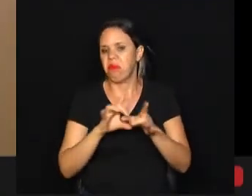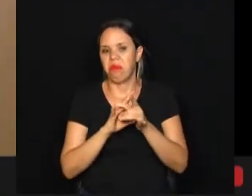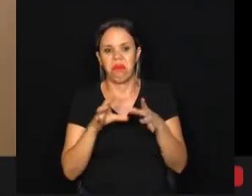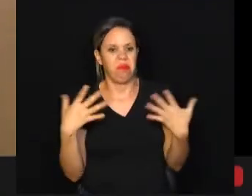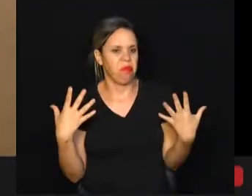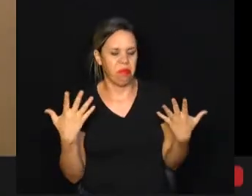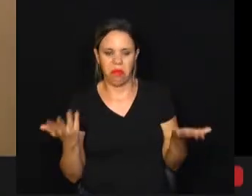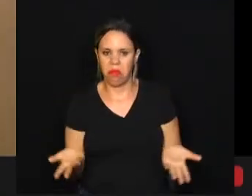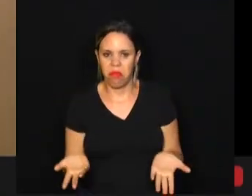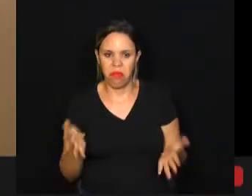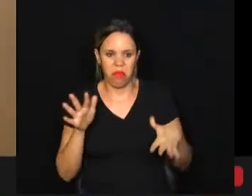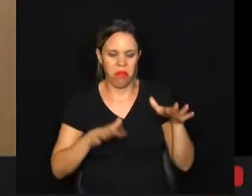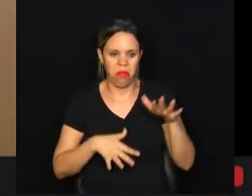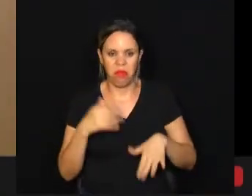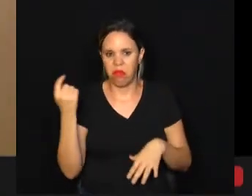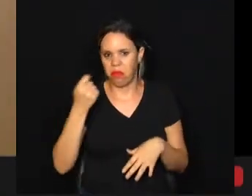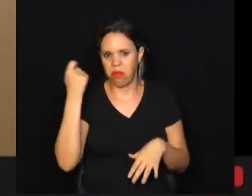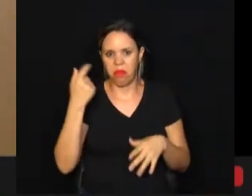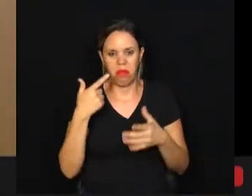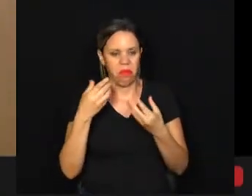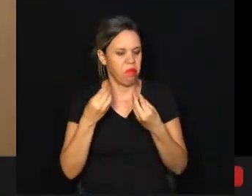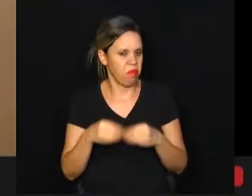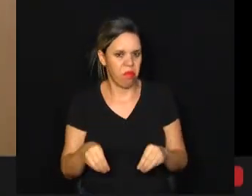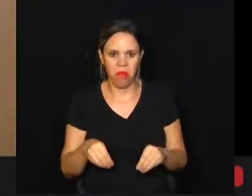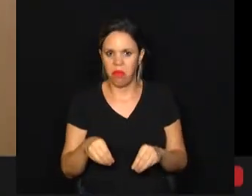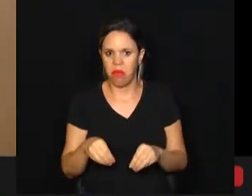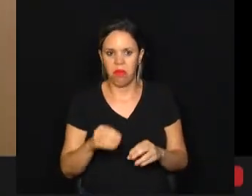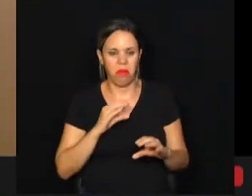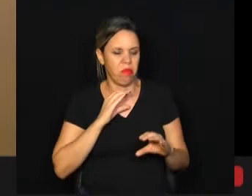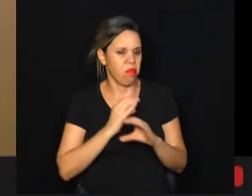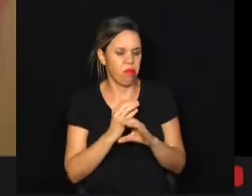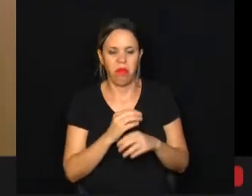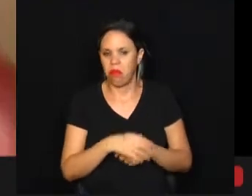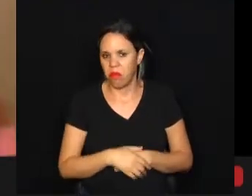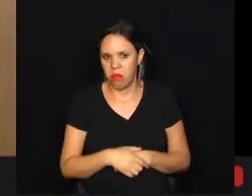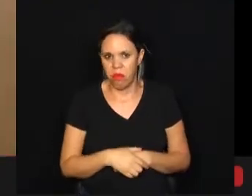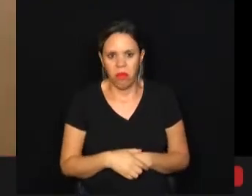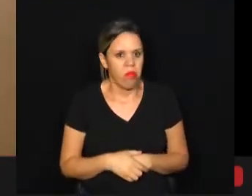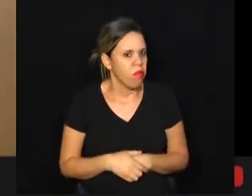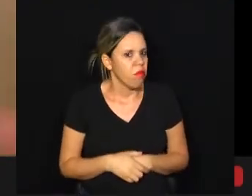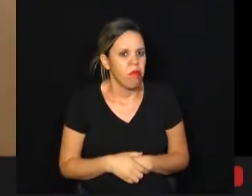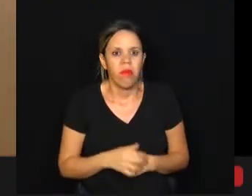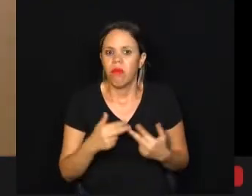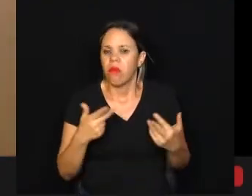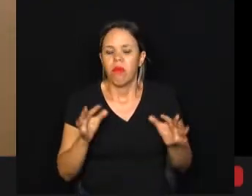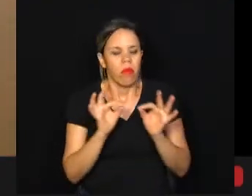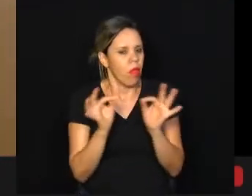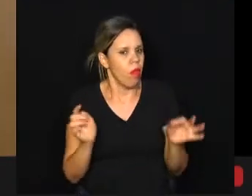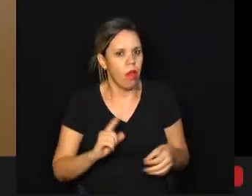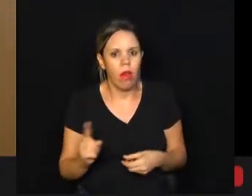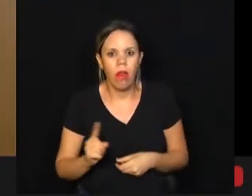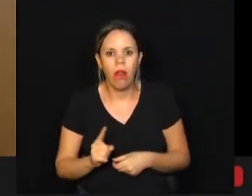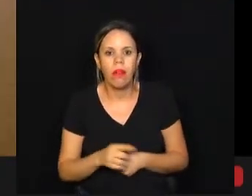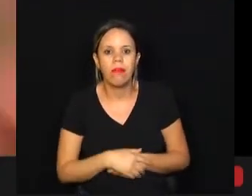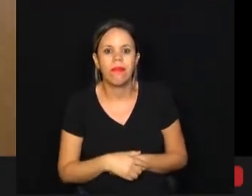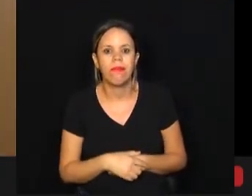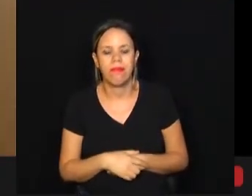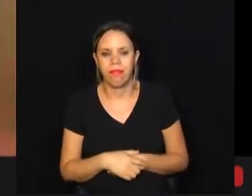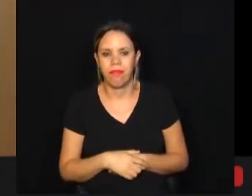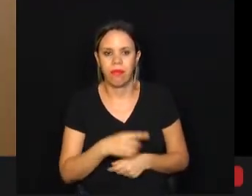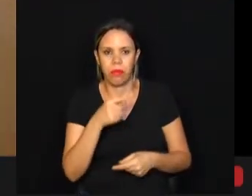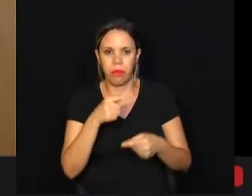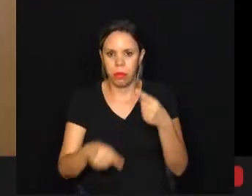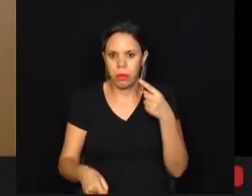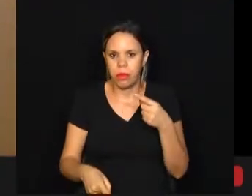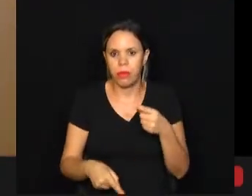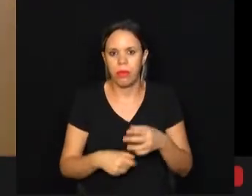E elas, às vezes, causam graves danos na sua comunicação. Então, veja, não é uma coisa tão simples a proibição ou a